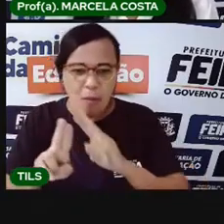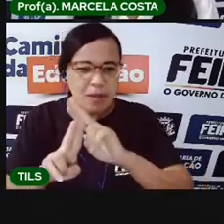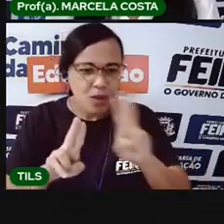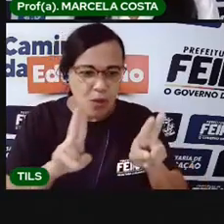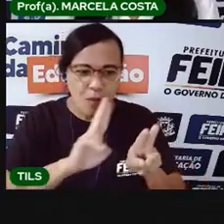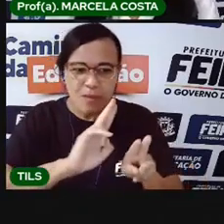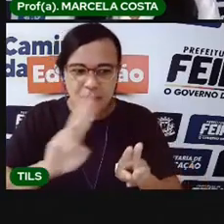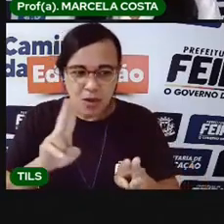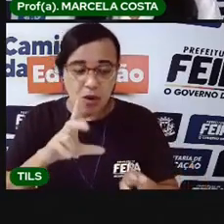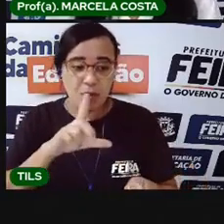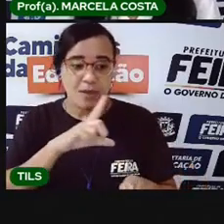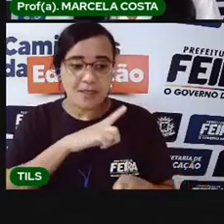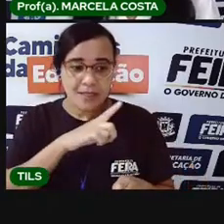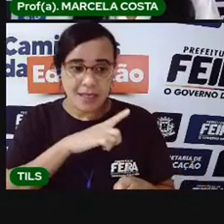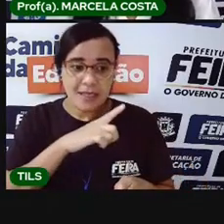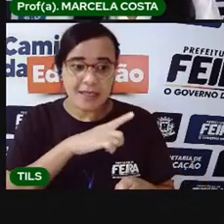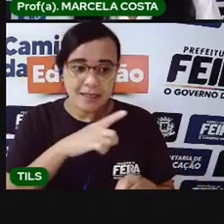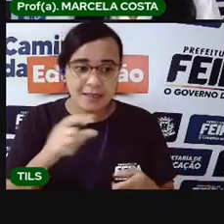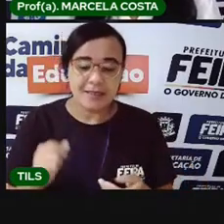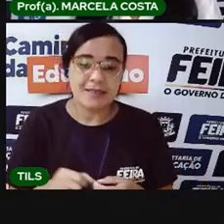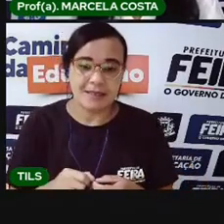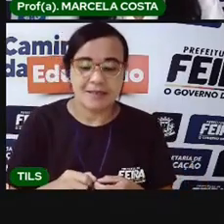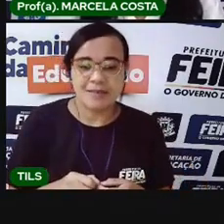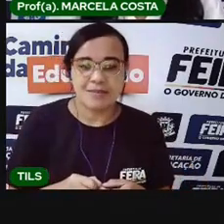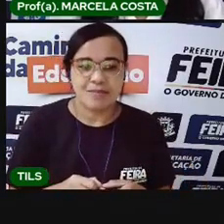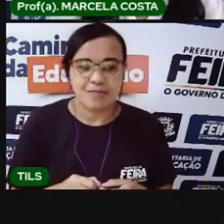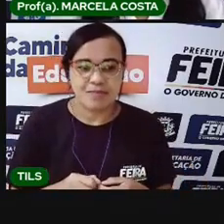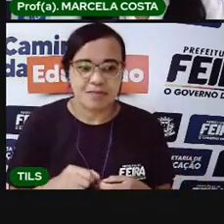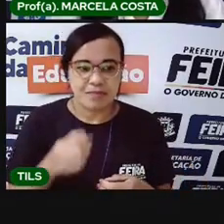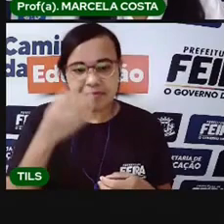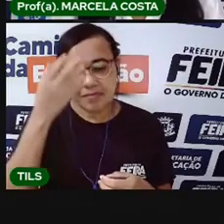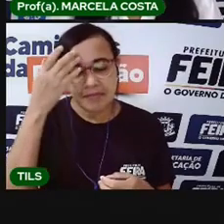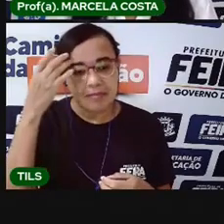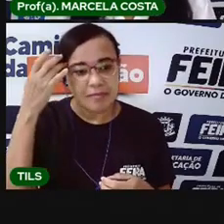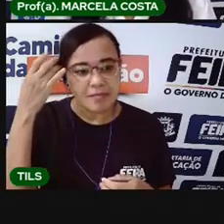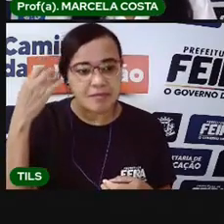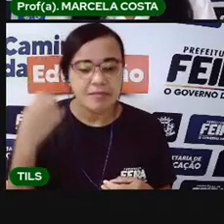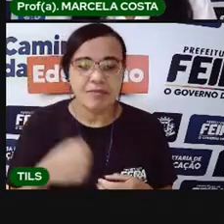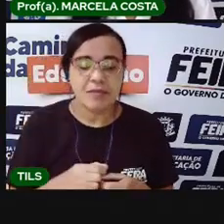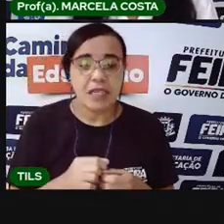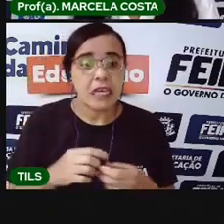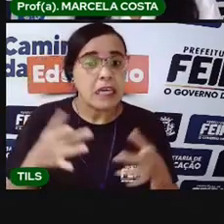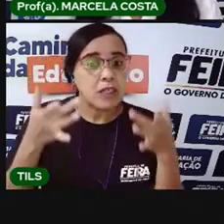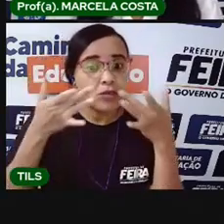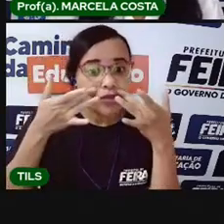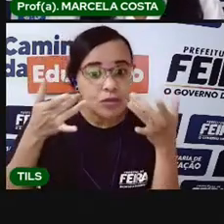ver uma expressão artística que chama teatro musical.